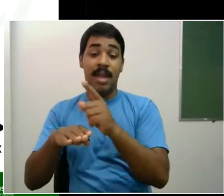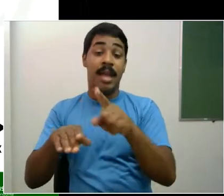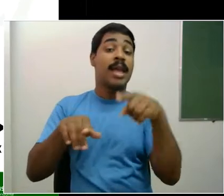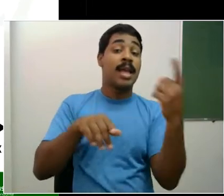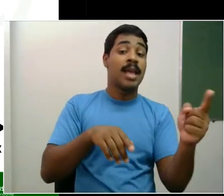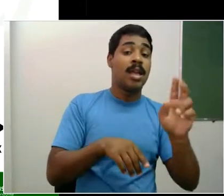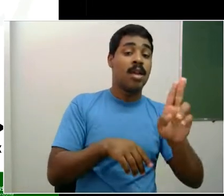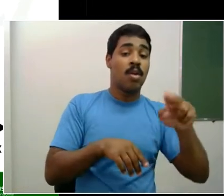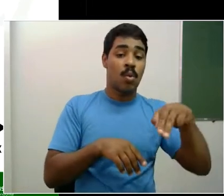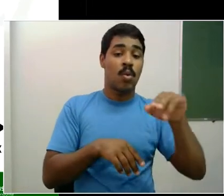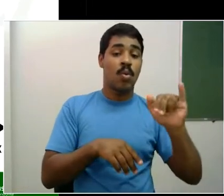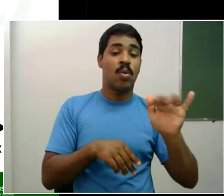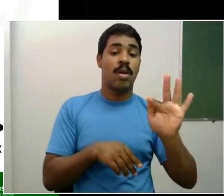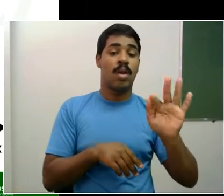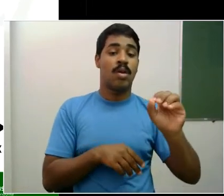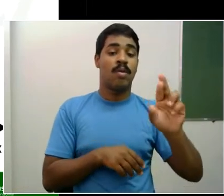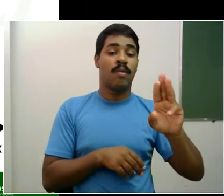né, do módulo